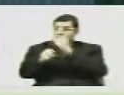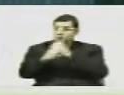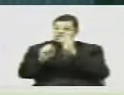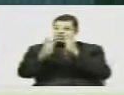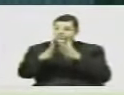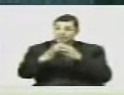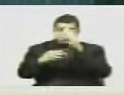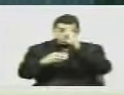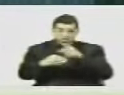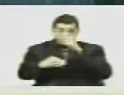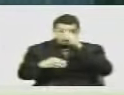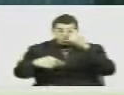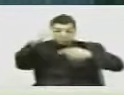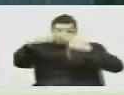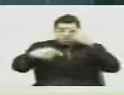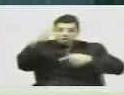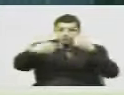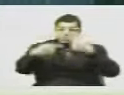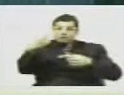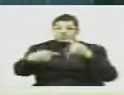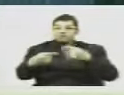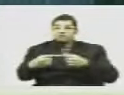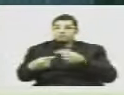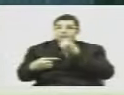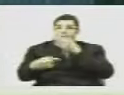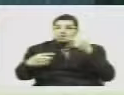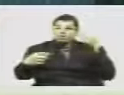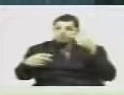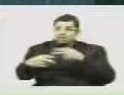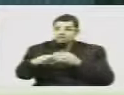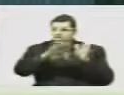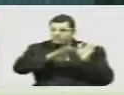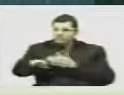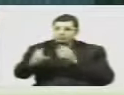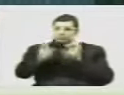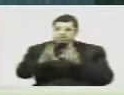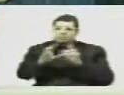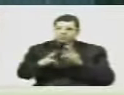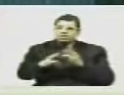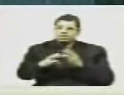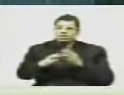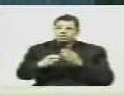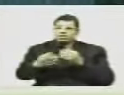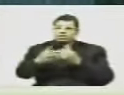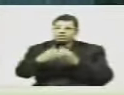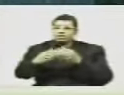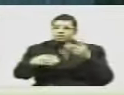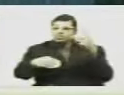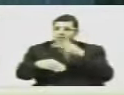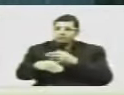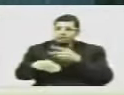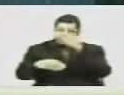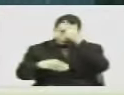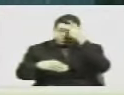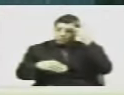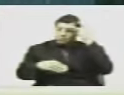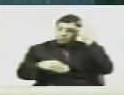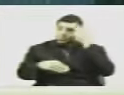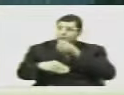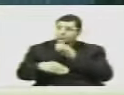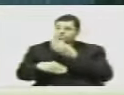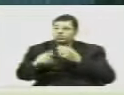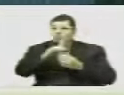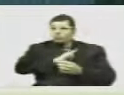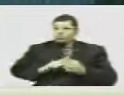está estabelecendo uma política de austeridade, cortando em aluguel do carro, cortando no custeio, cortando em pessoal.